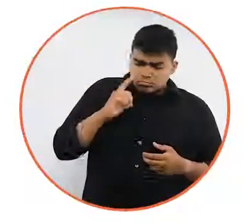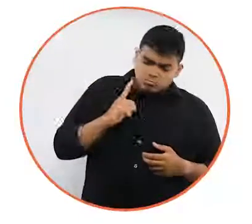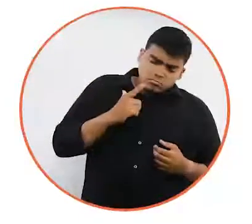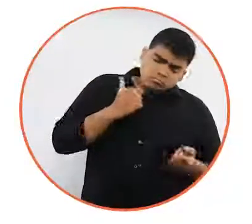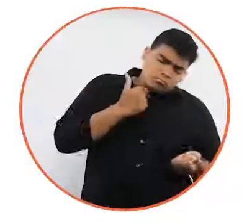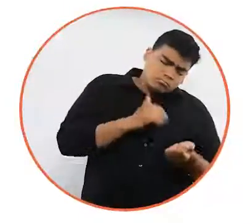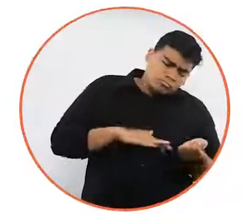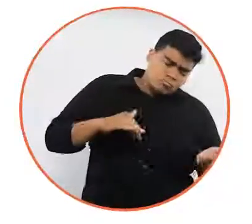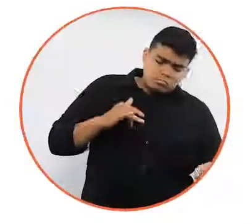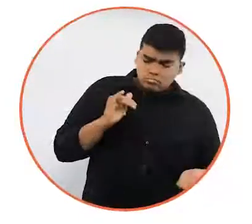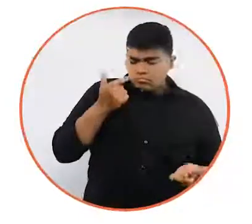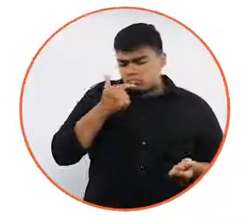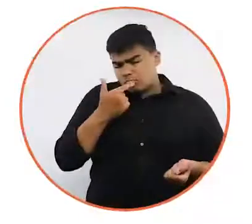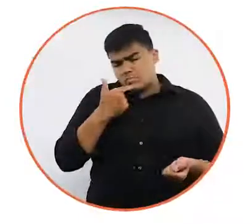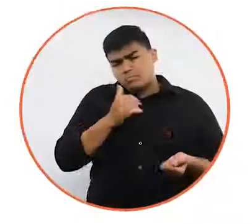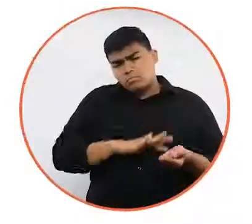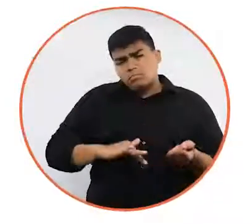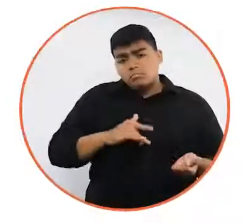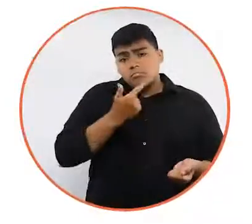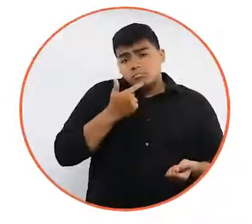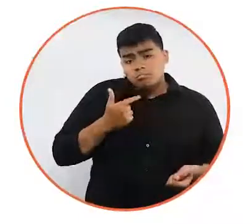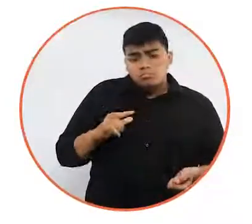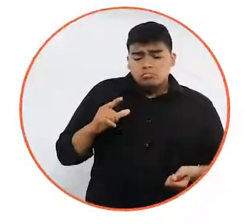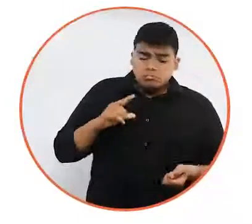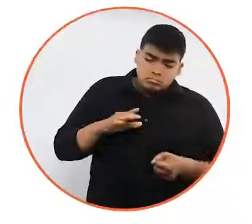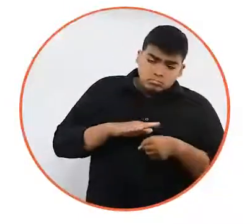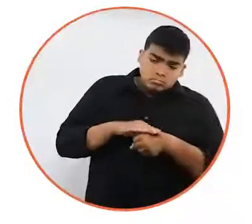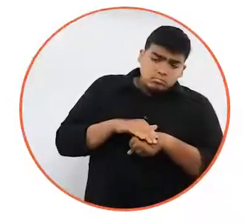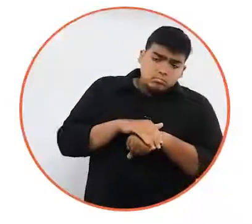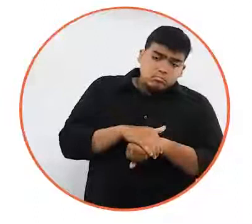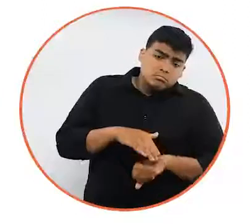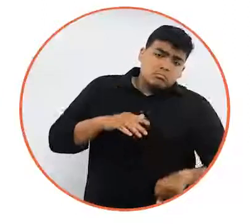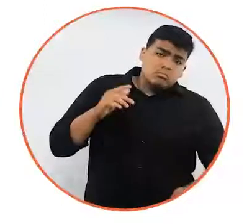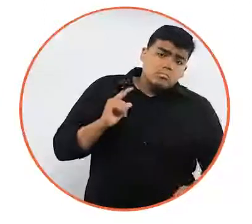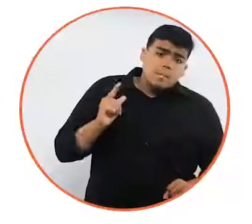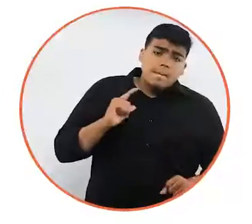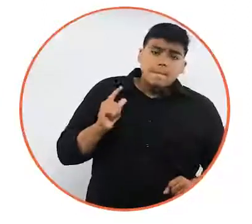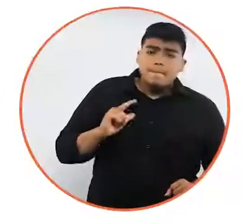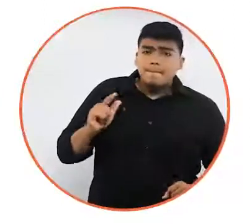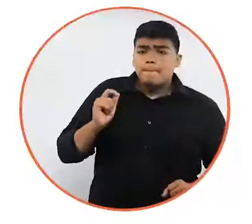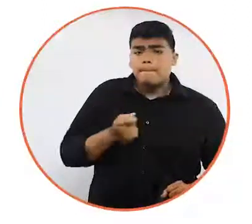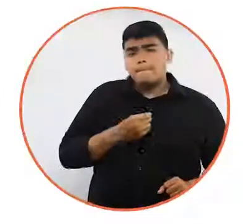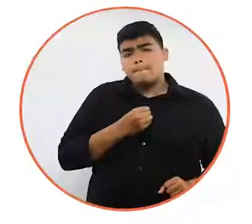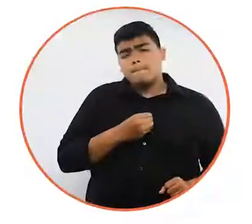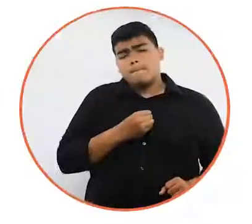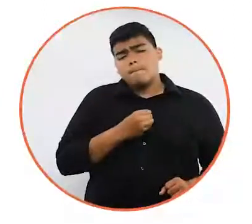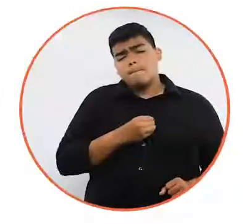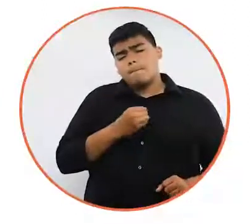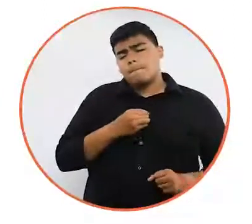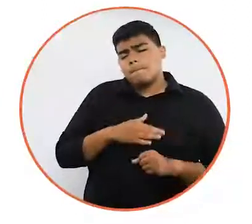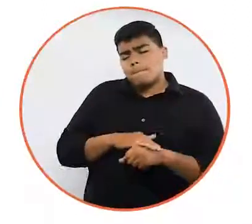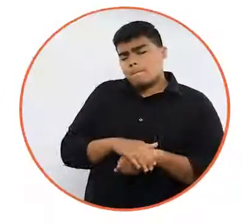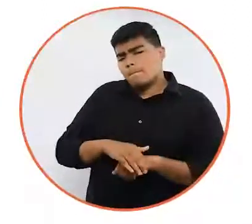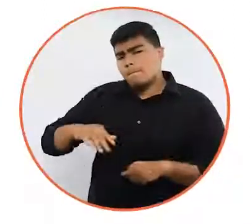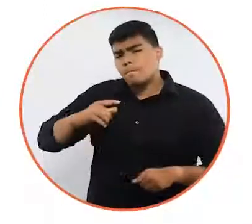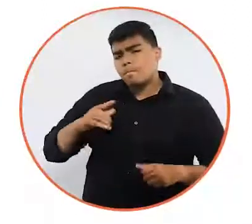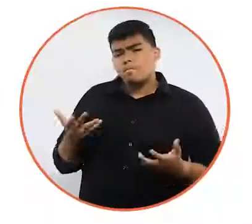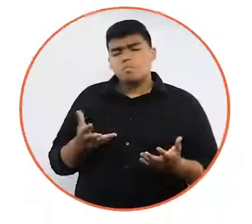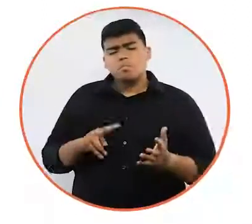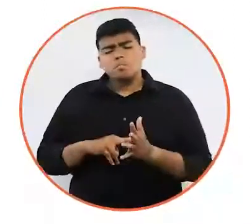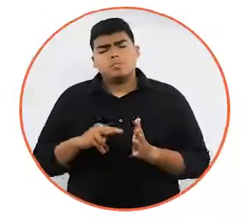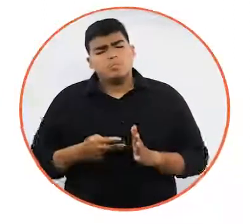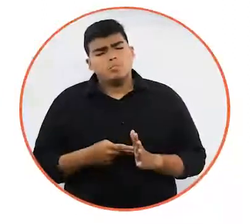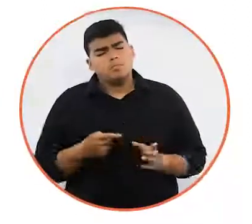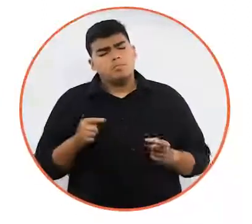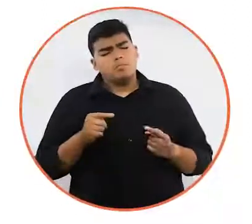opressão. Sangra e ri. Sangra e ri. Olha a ironia. À noite, a vida anoitece. Ora, qual é o